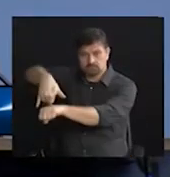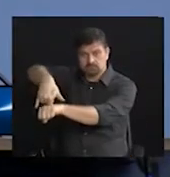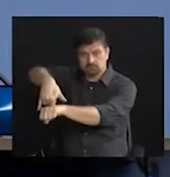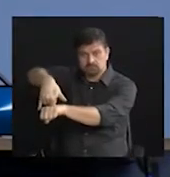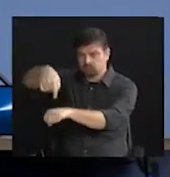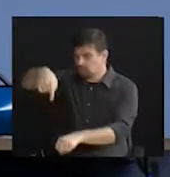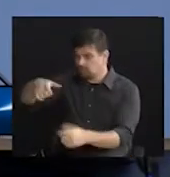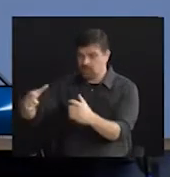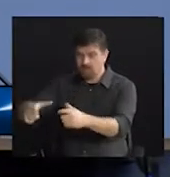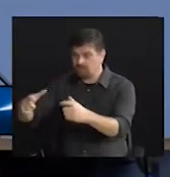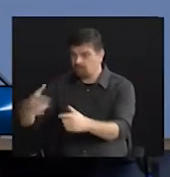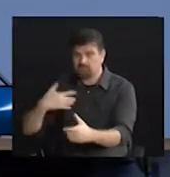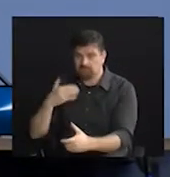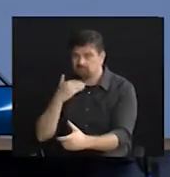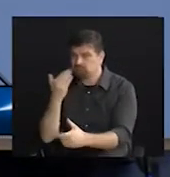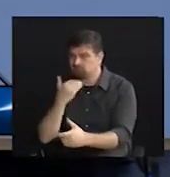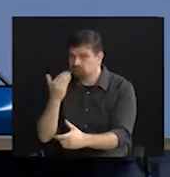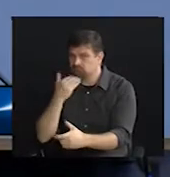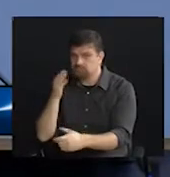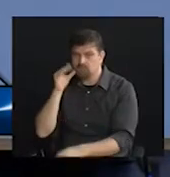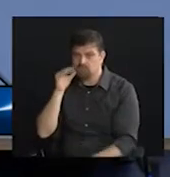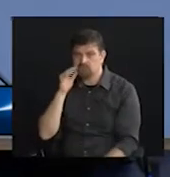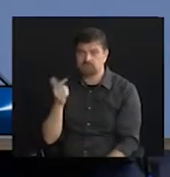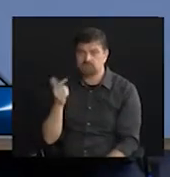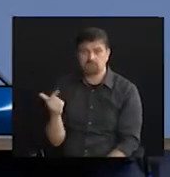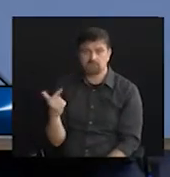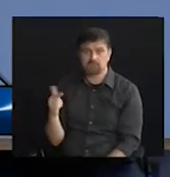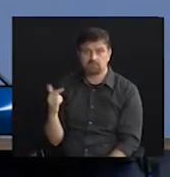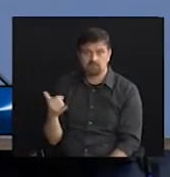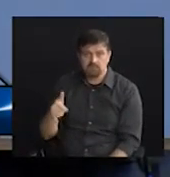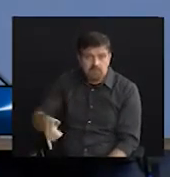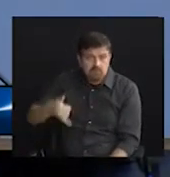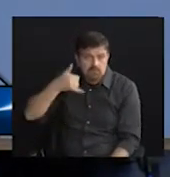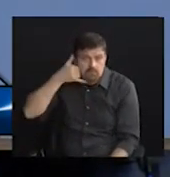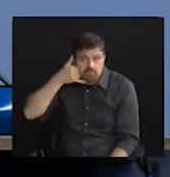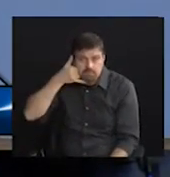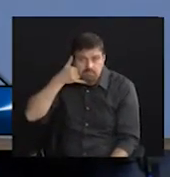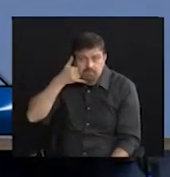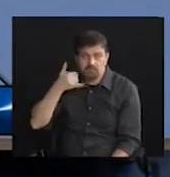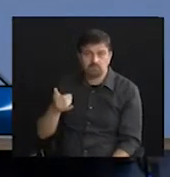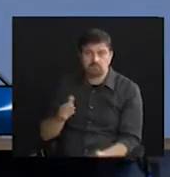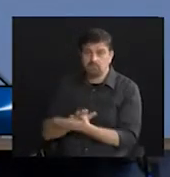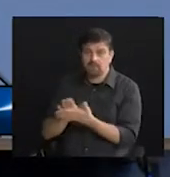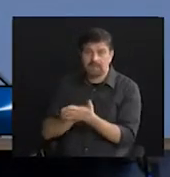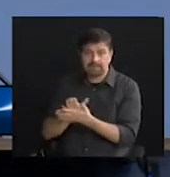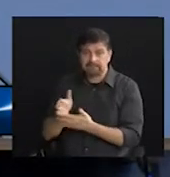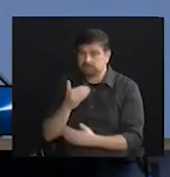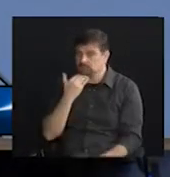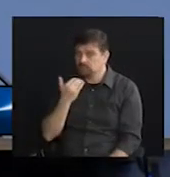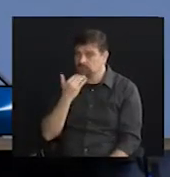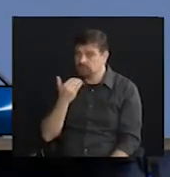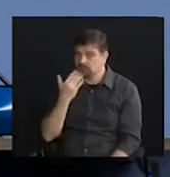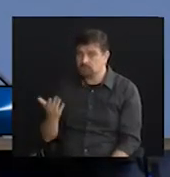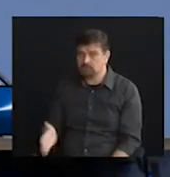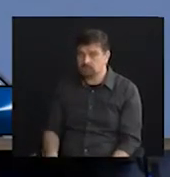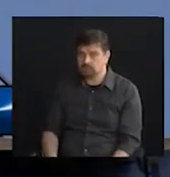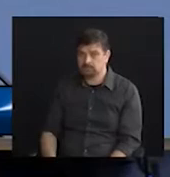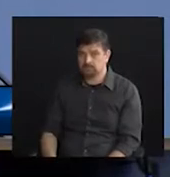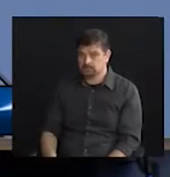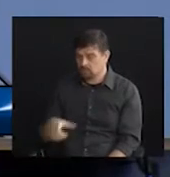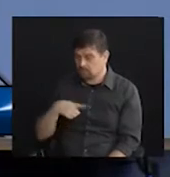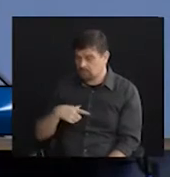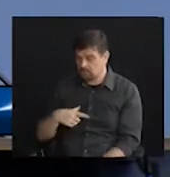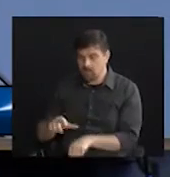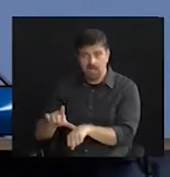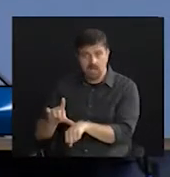exatamente lá onde já não tem mais nenhum funcionário, não tem mais ninguém para atender lá, pessoal. E não tem ali, não foi feito,